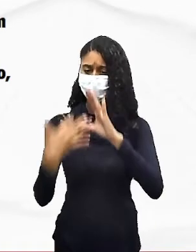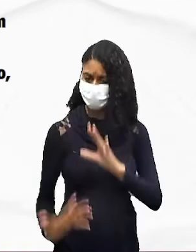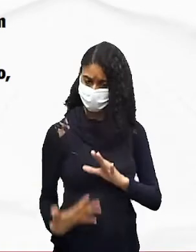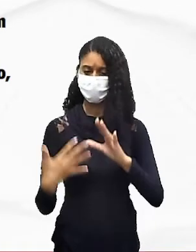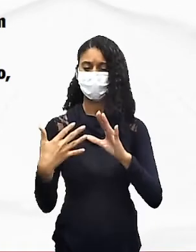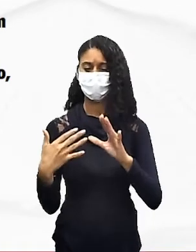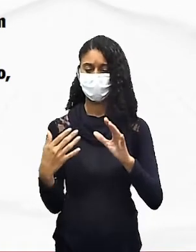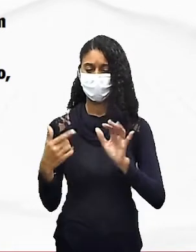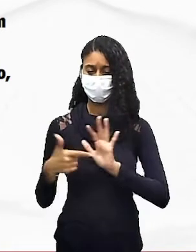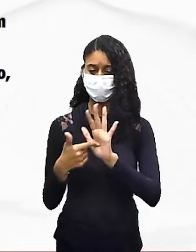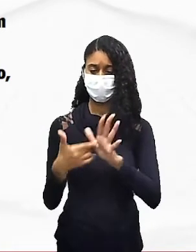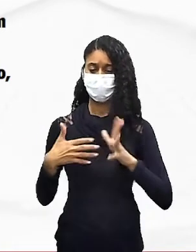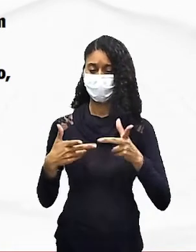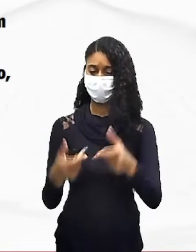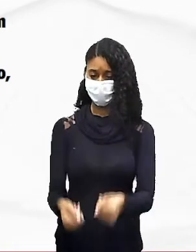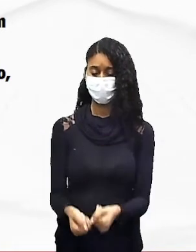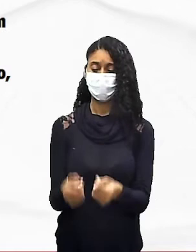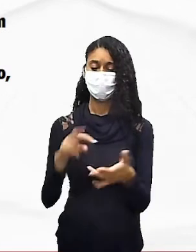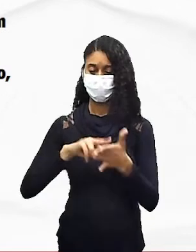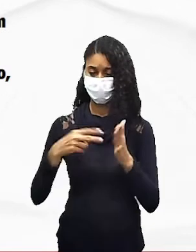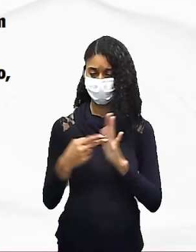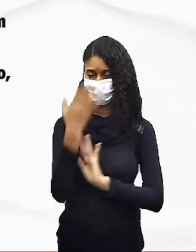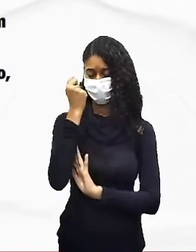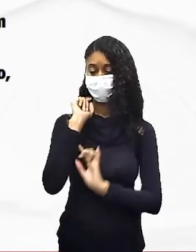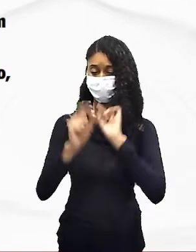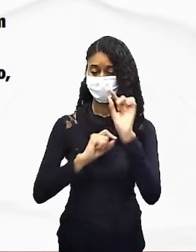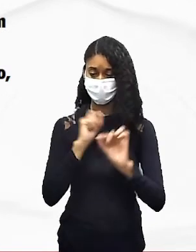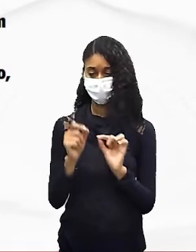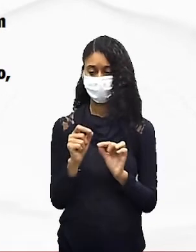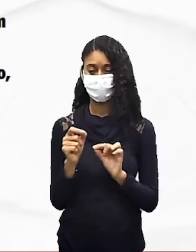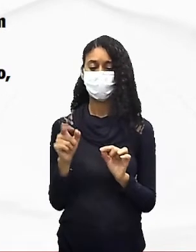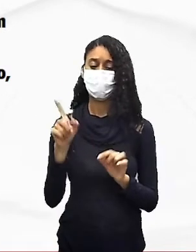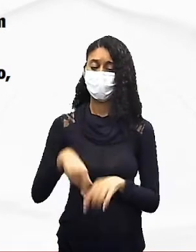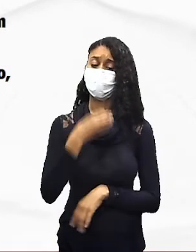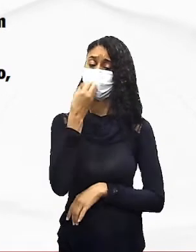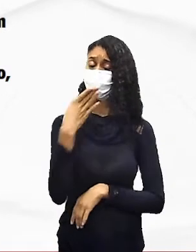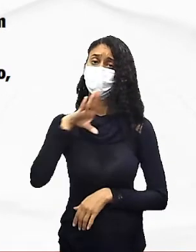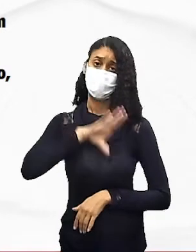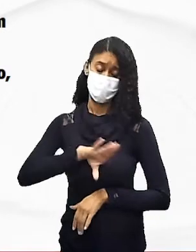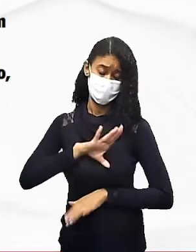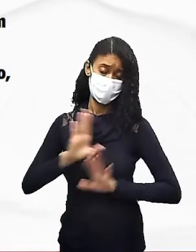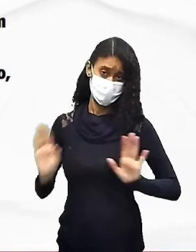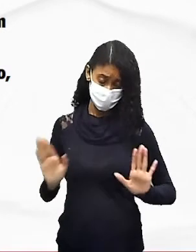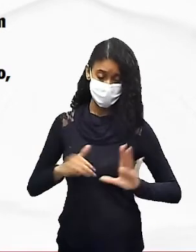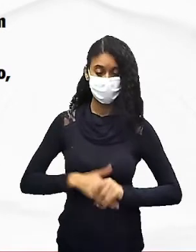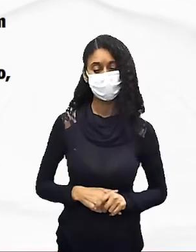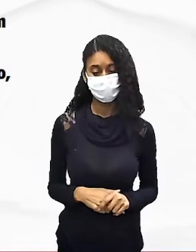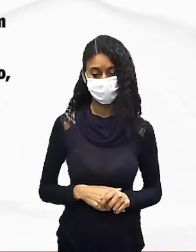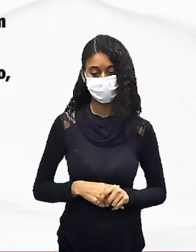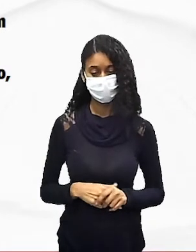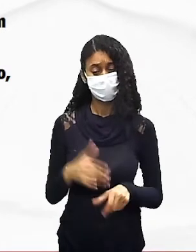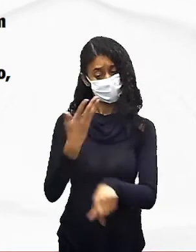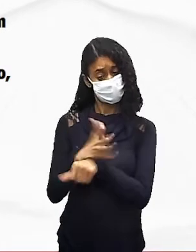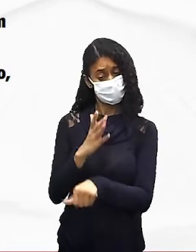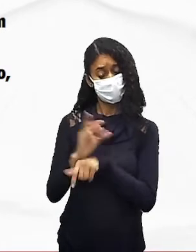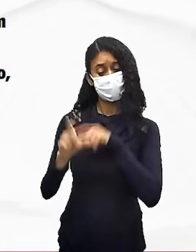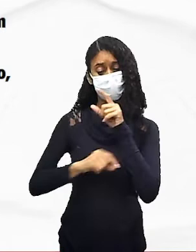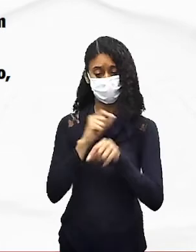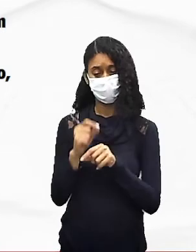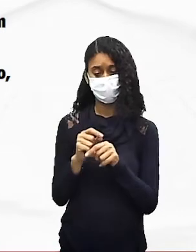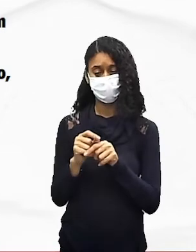as pétalas o significado. Sabe-se só que vem do bom português. Para a prática,